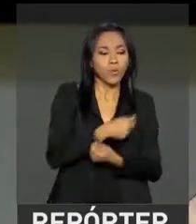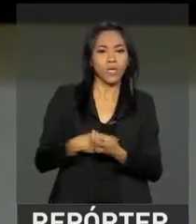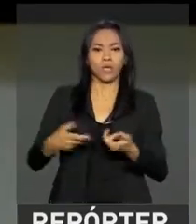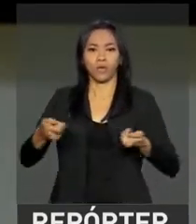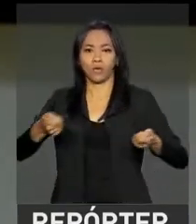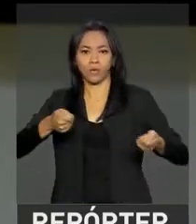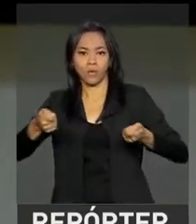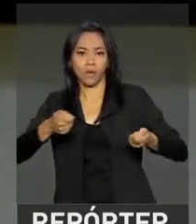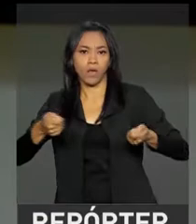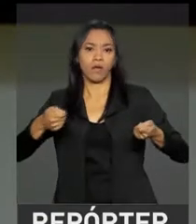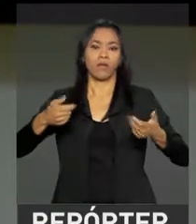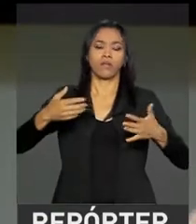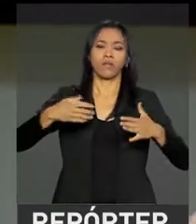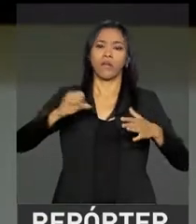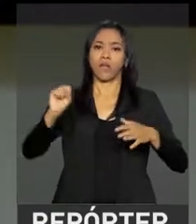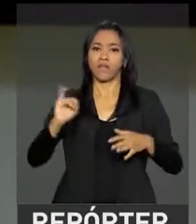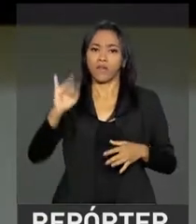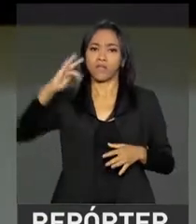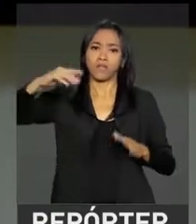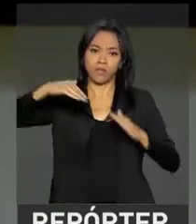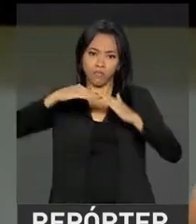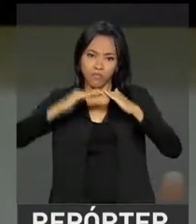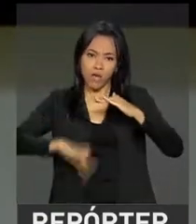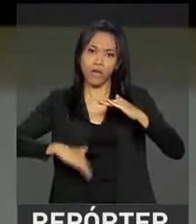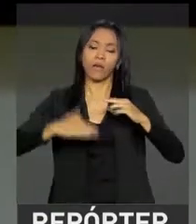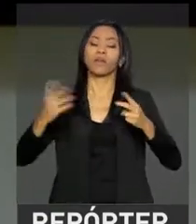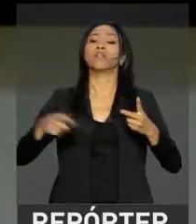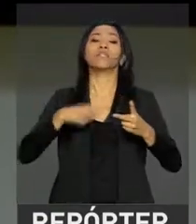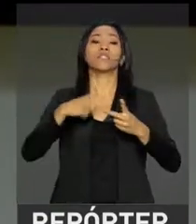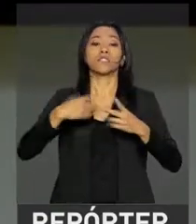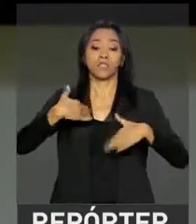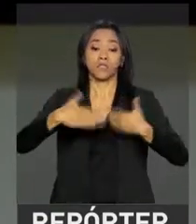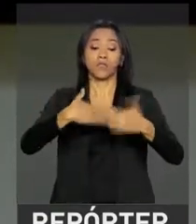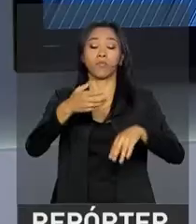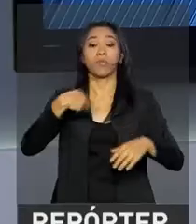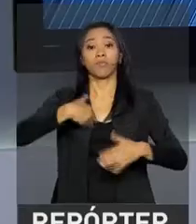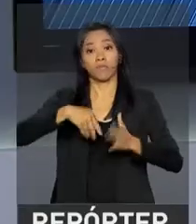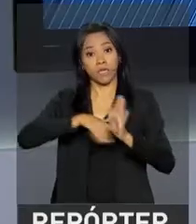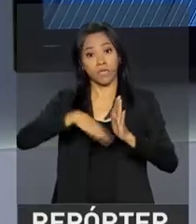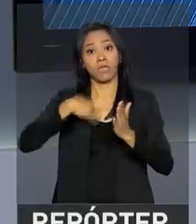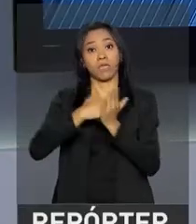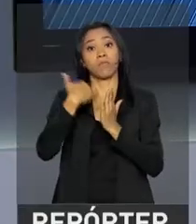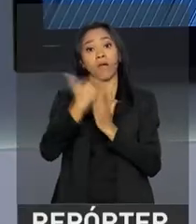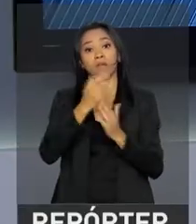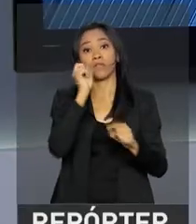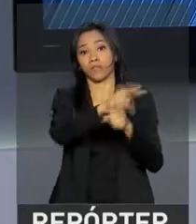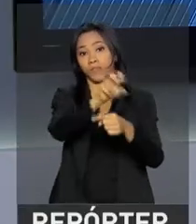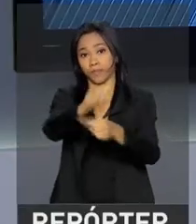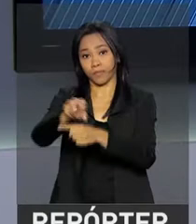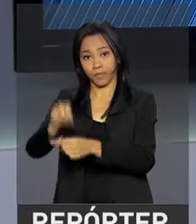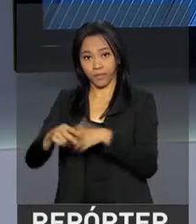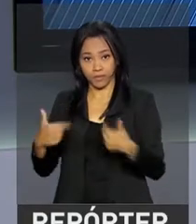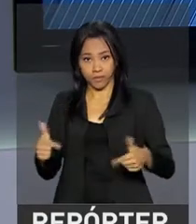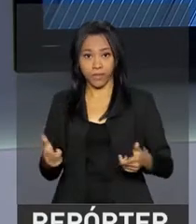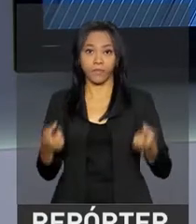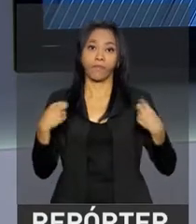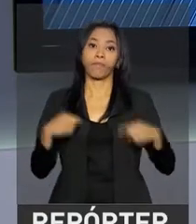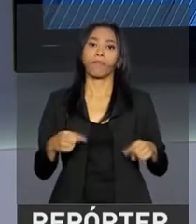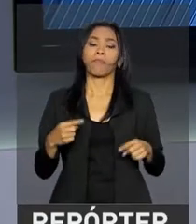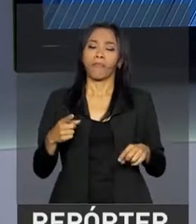com inflação baixa com crescimento geração de empregos apesar de ainda registrar